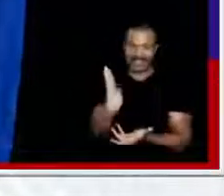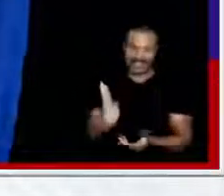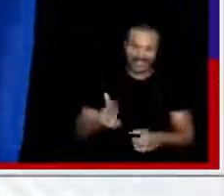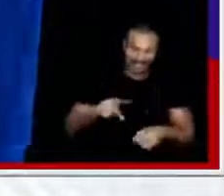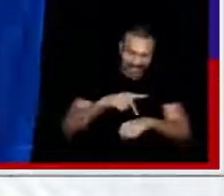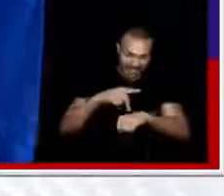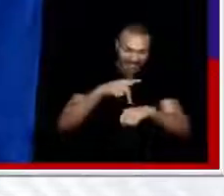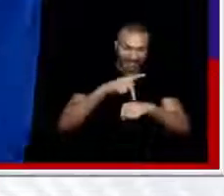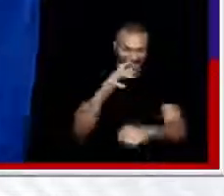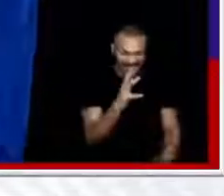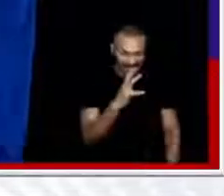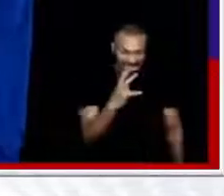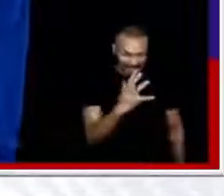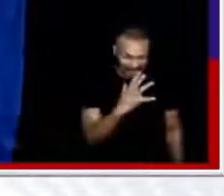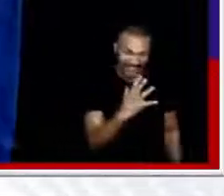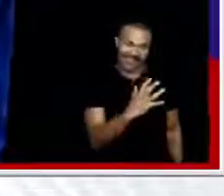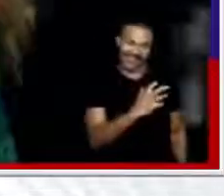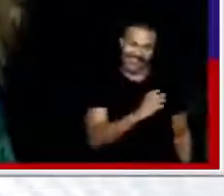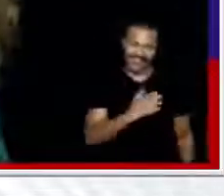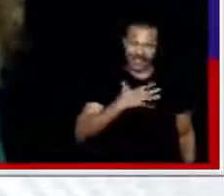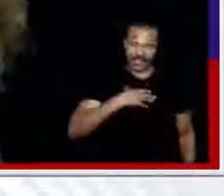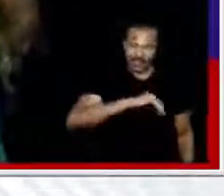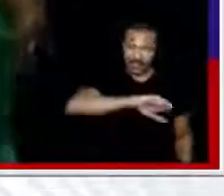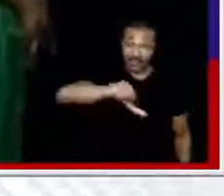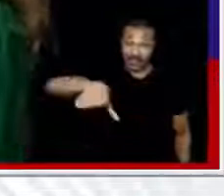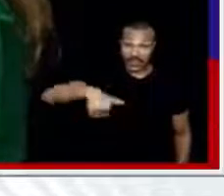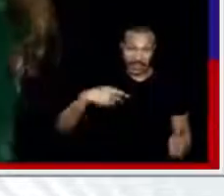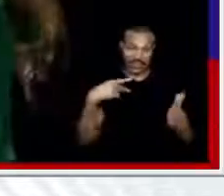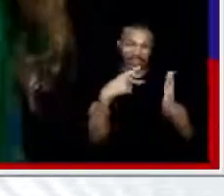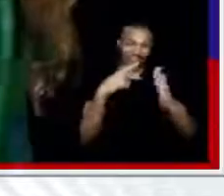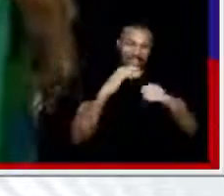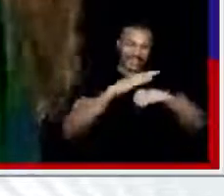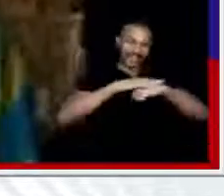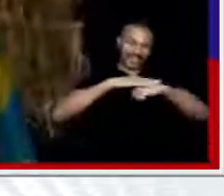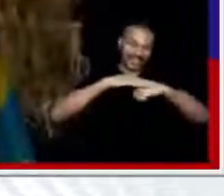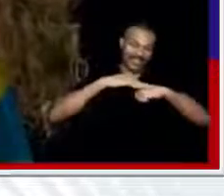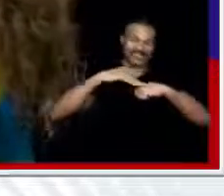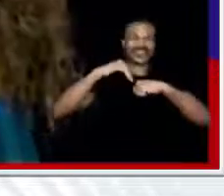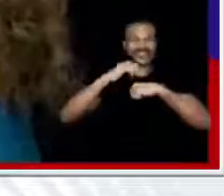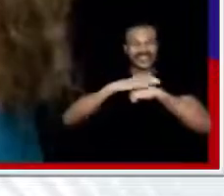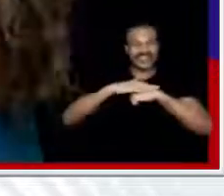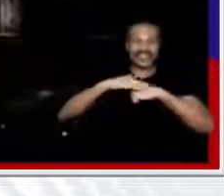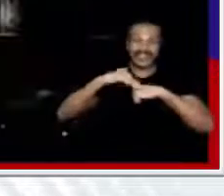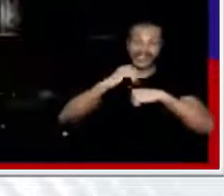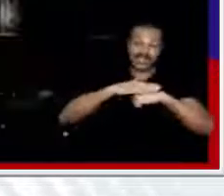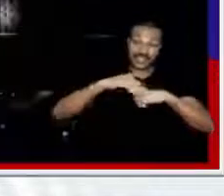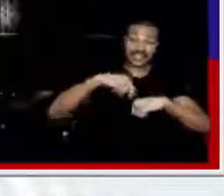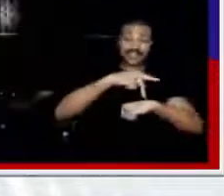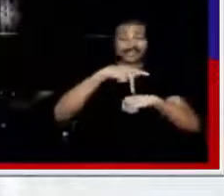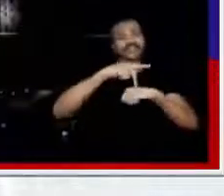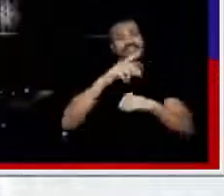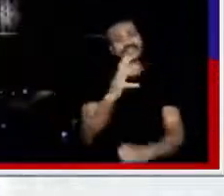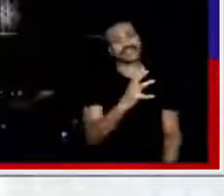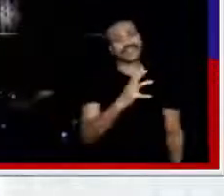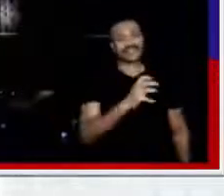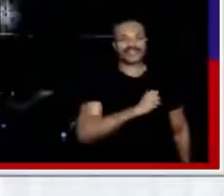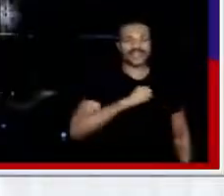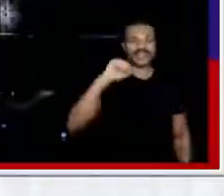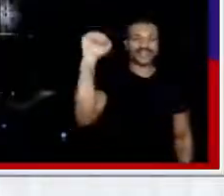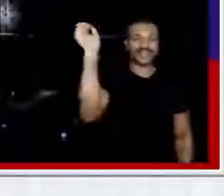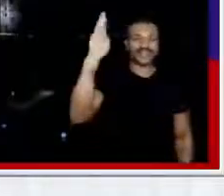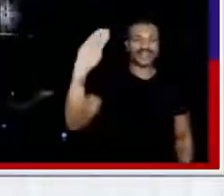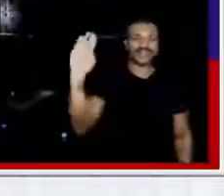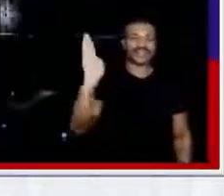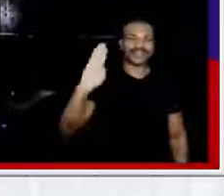poder esclarecer para todos os ouvintes da Jovem Pan, de que a solicitação, né, eu até estou mandando aí para a redação de